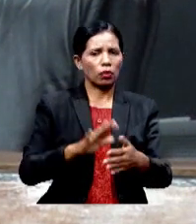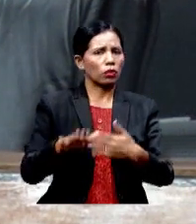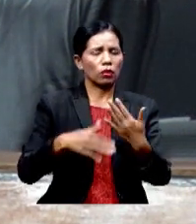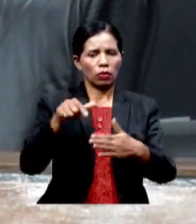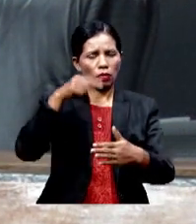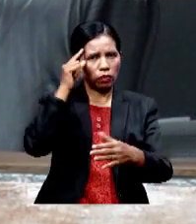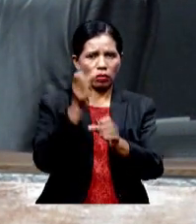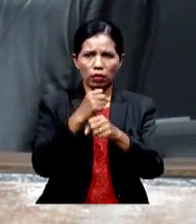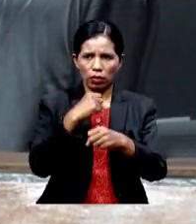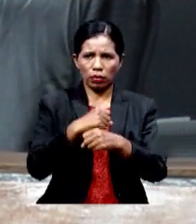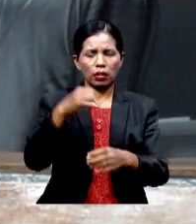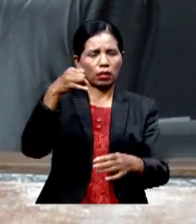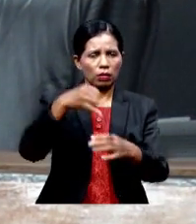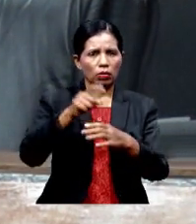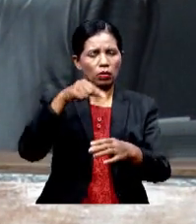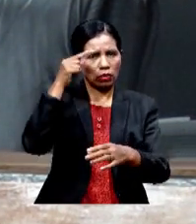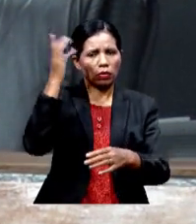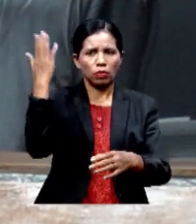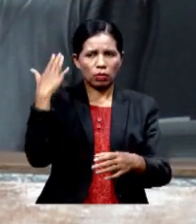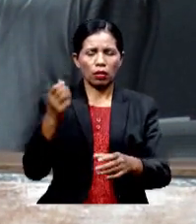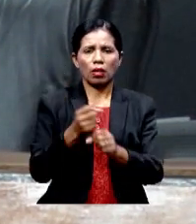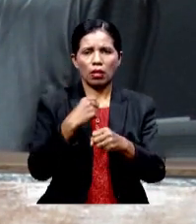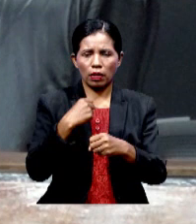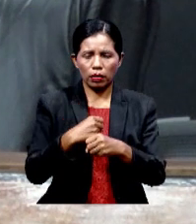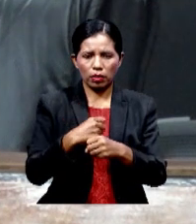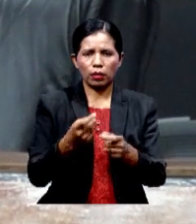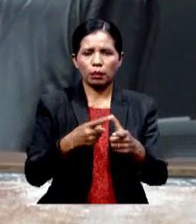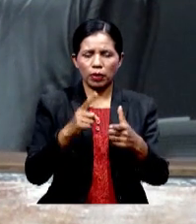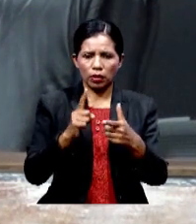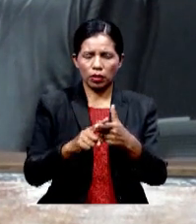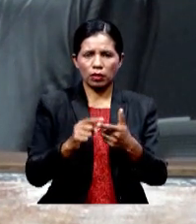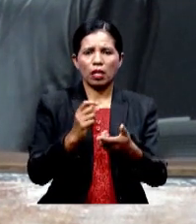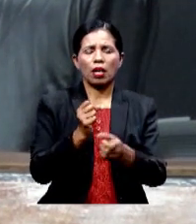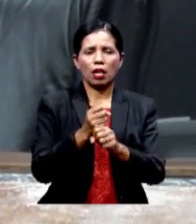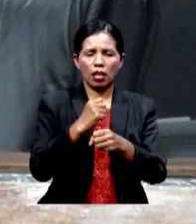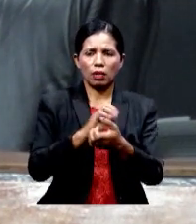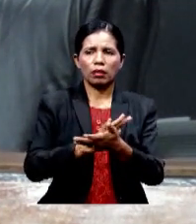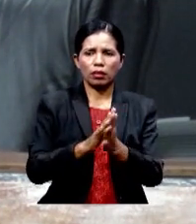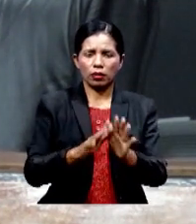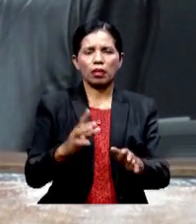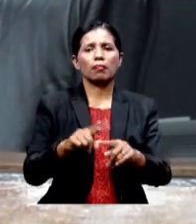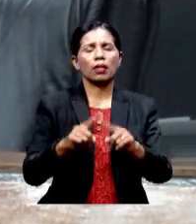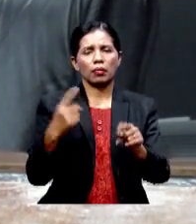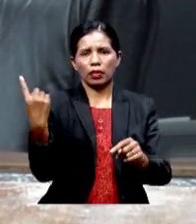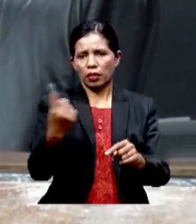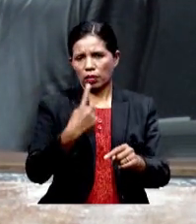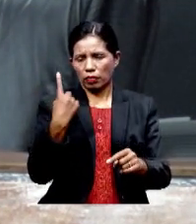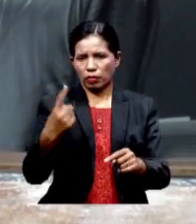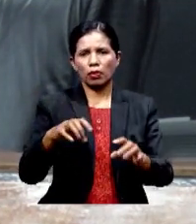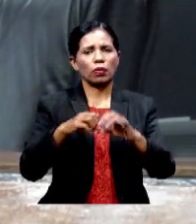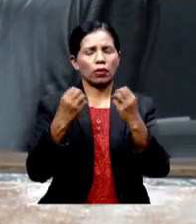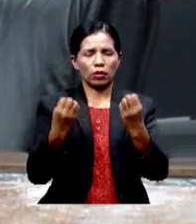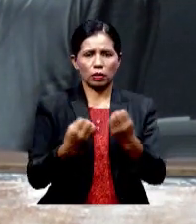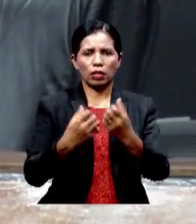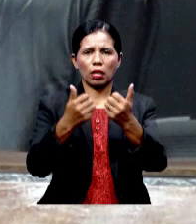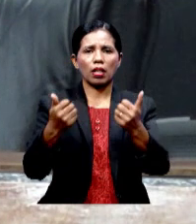governo halo inclui governo anterior halo par depois atu normaliza mas ben na fatin tendência organização